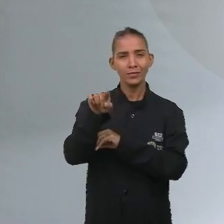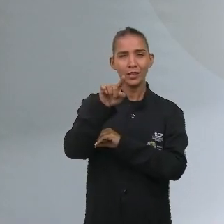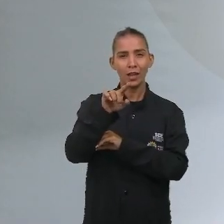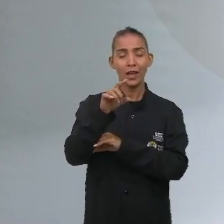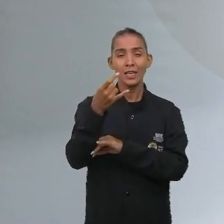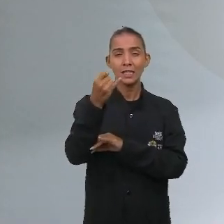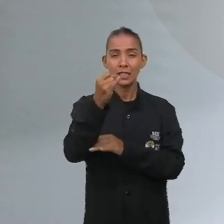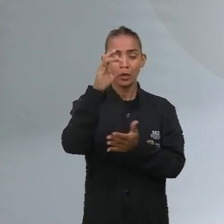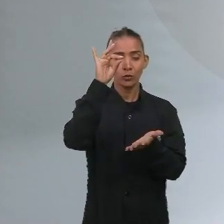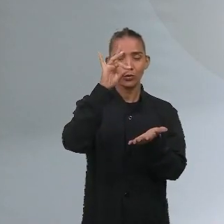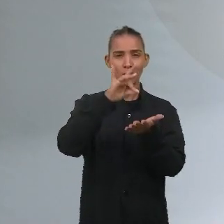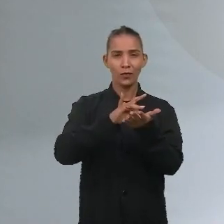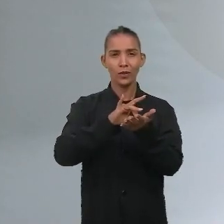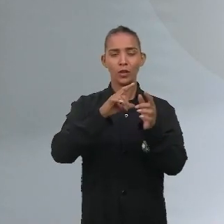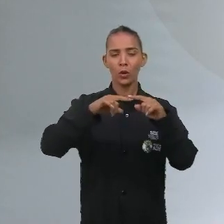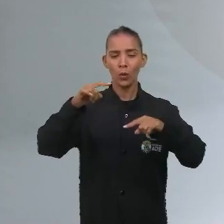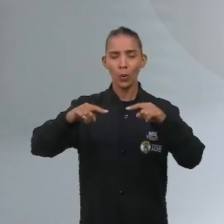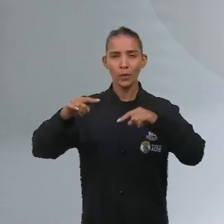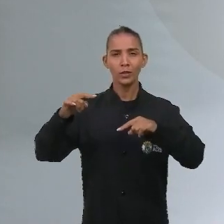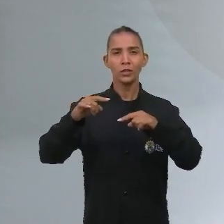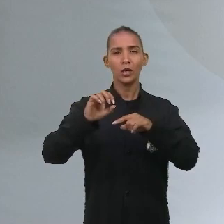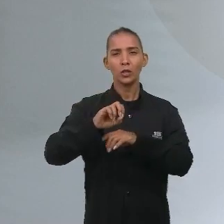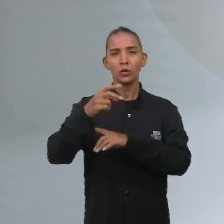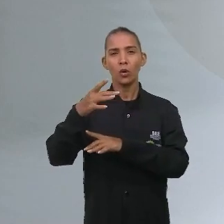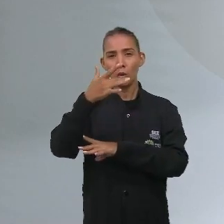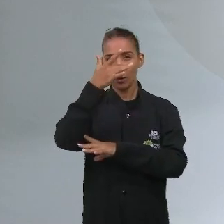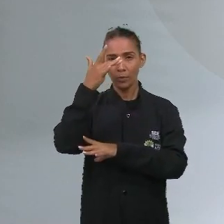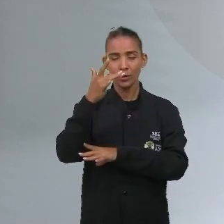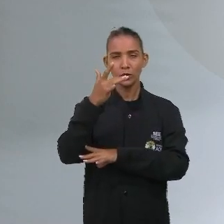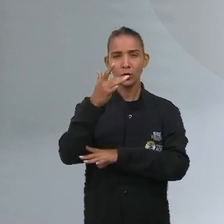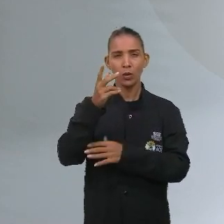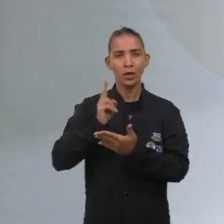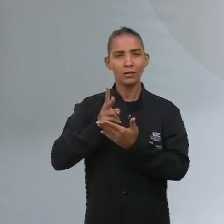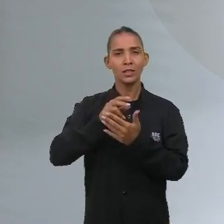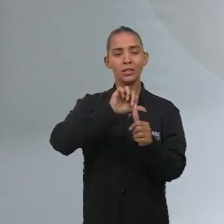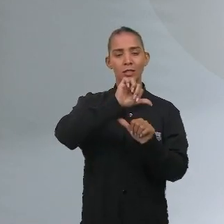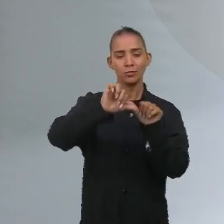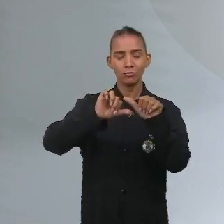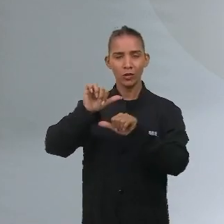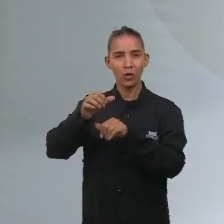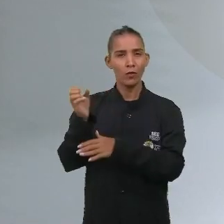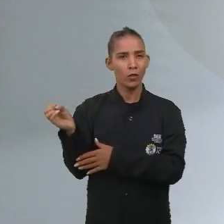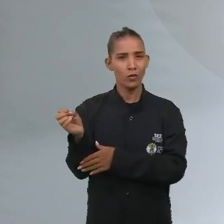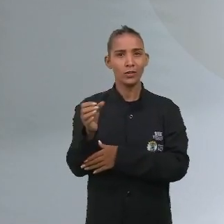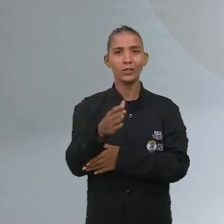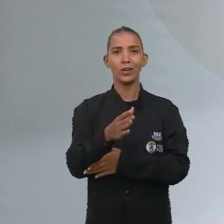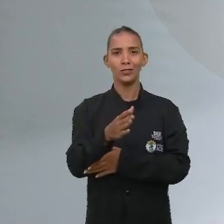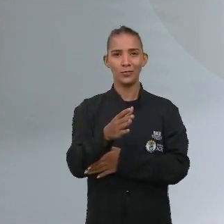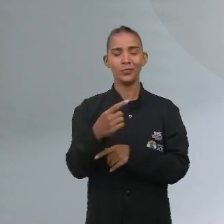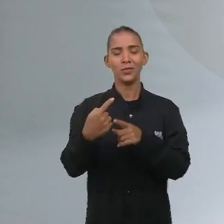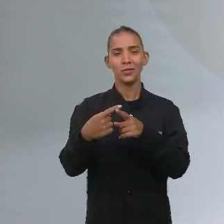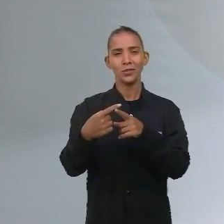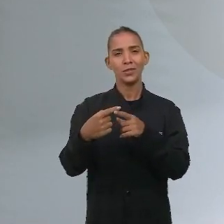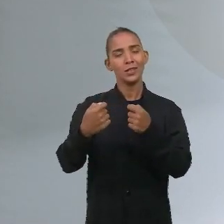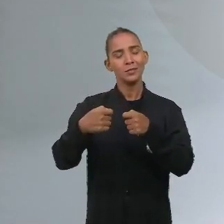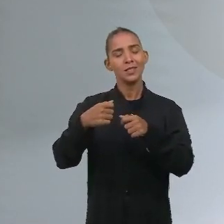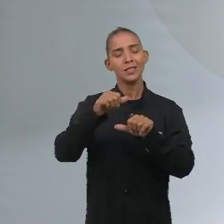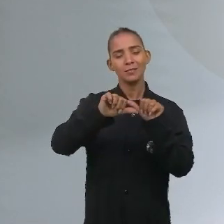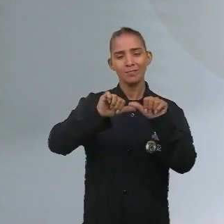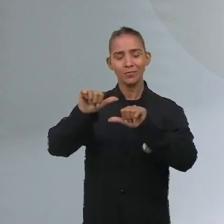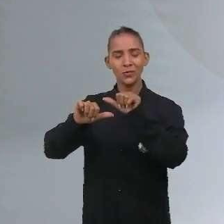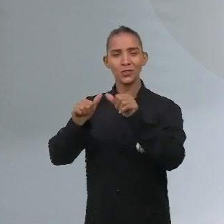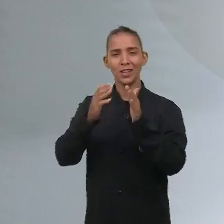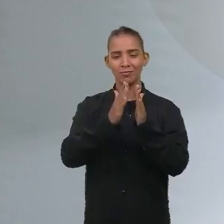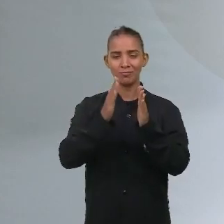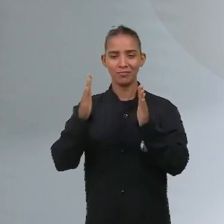um objeto, uma configuração nova sempre é dada quando você muda os objetos que estão ao lado desse